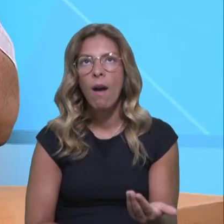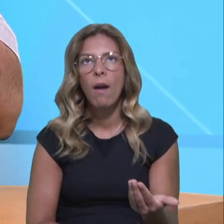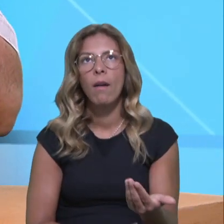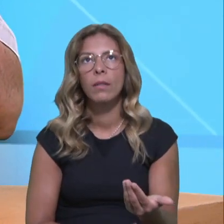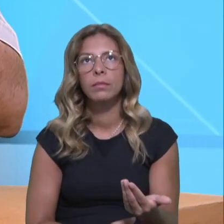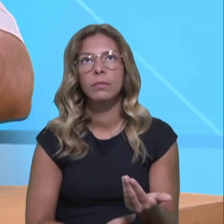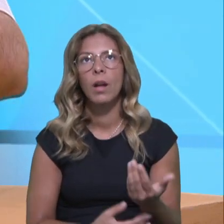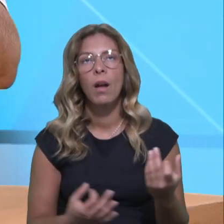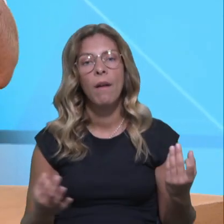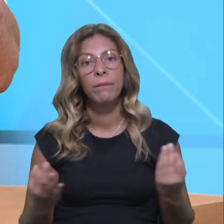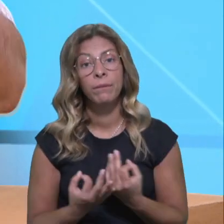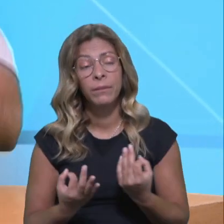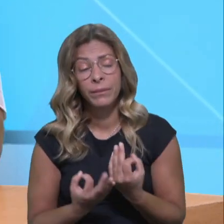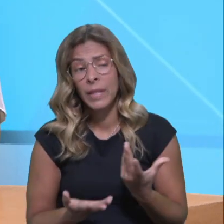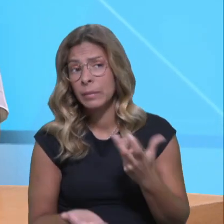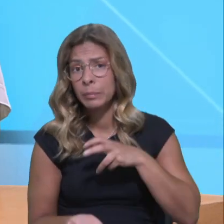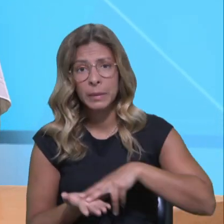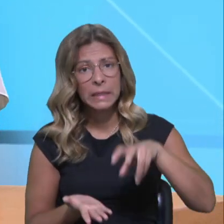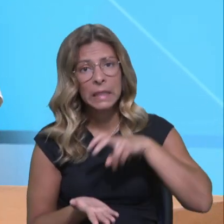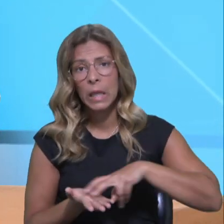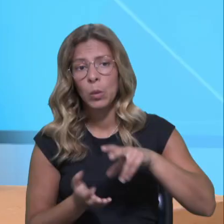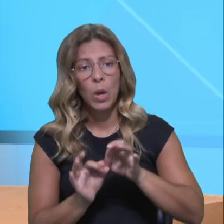sendo ele, tornando-se ele peregrino com todos nós,